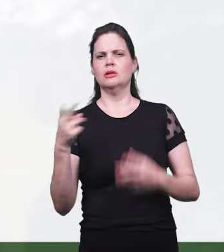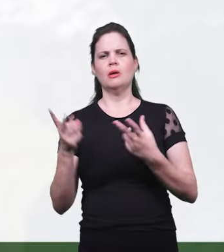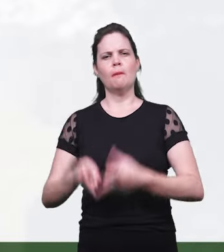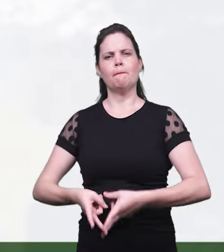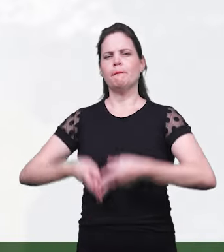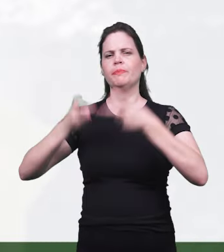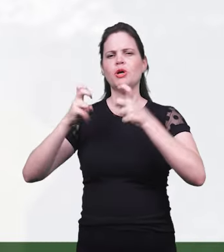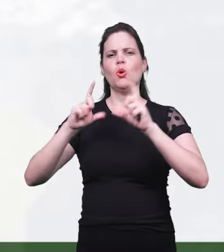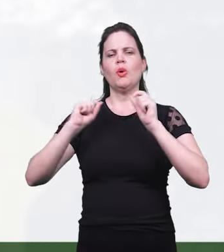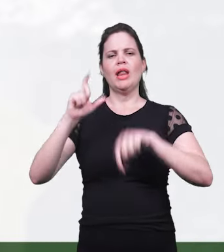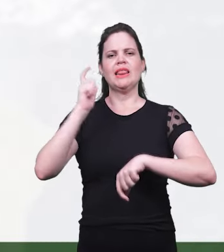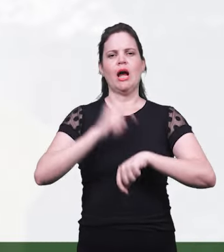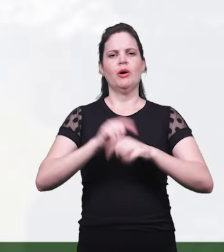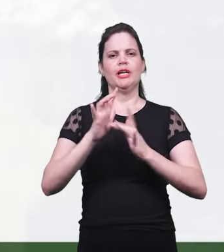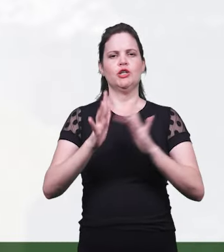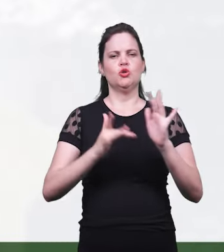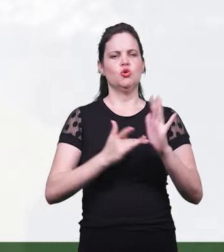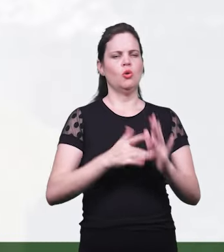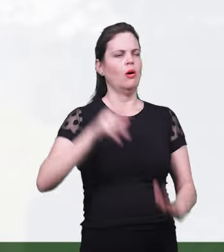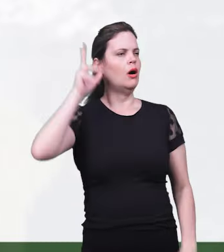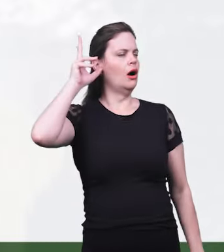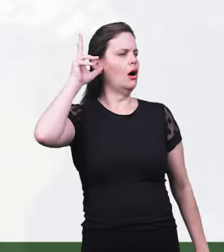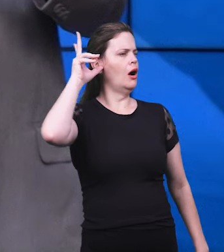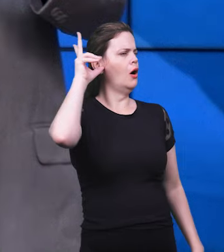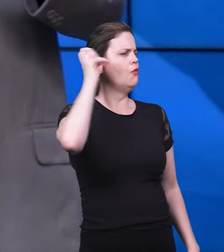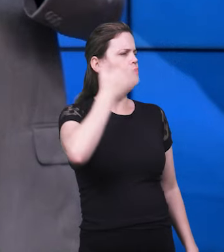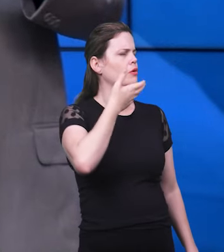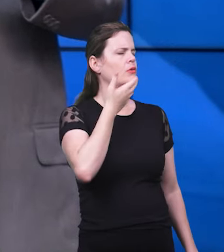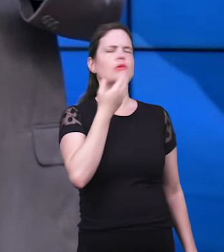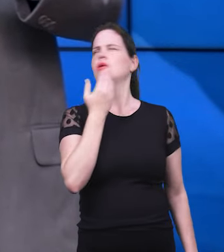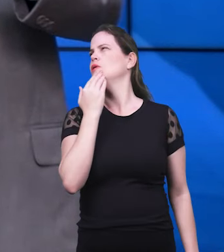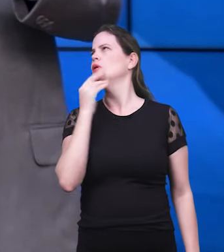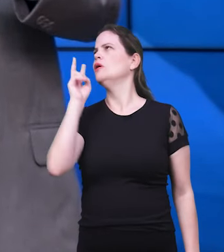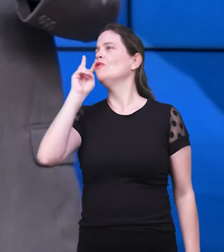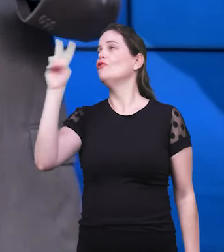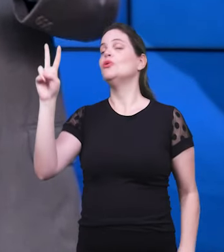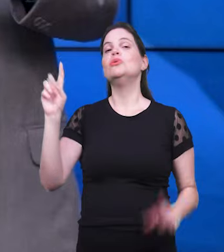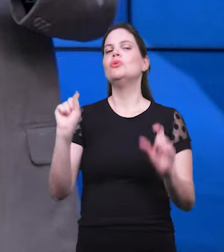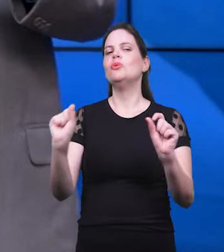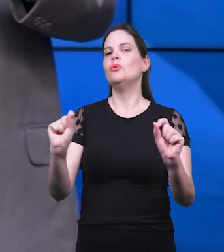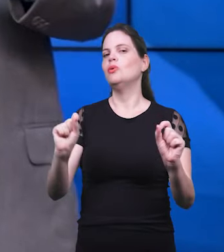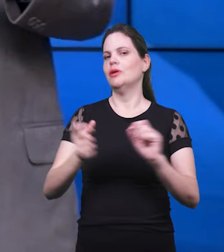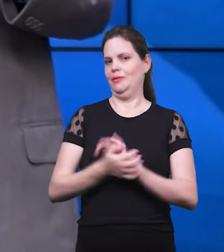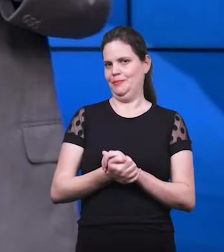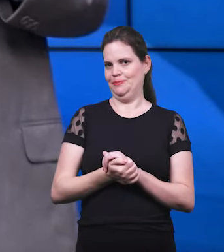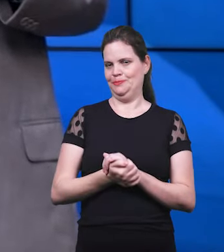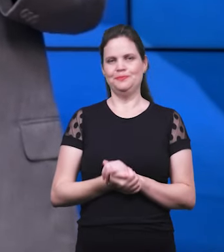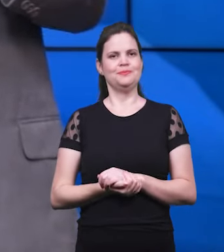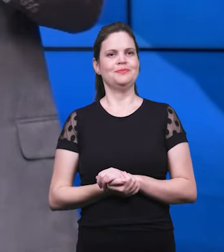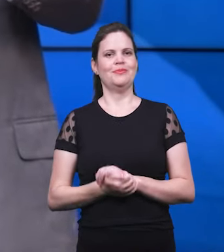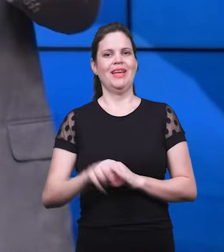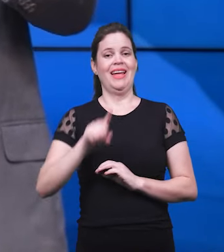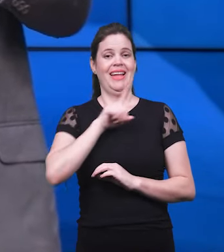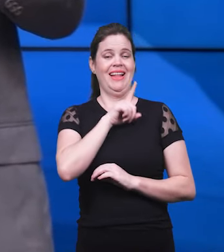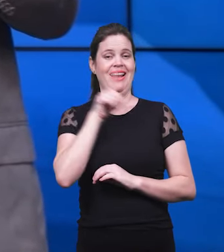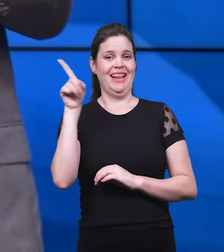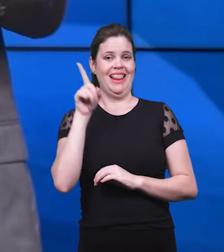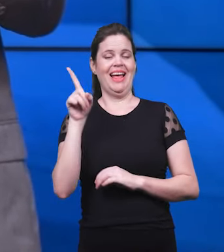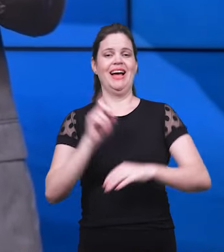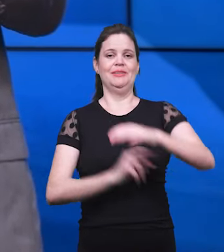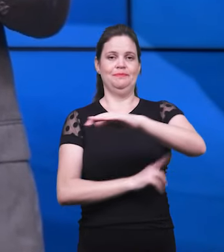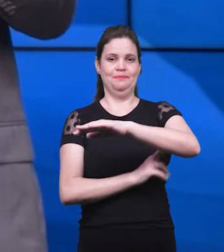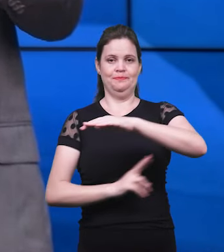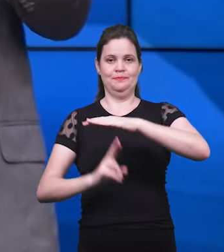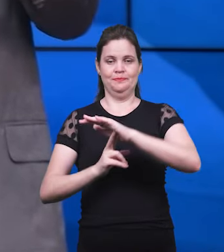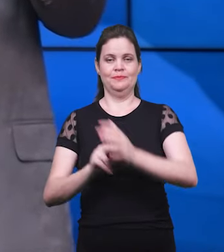ao virar-se para ver quem falava com ele. Essa resposta nos vai ser dada, primeiramente, lá de Rondônia. Nós temos